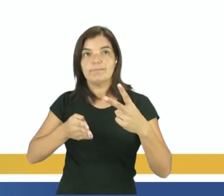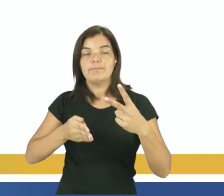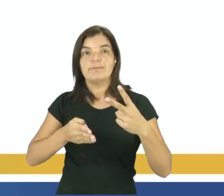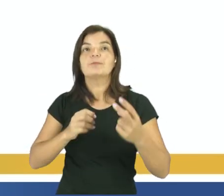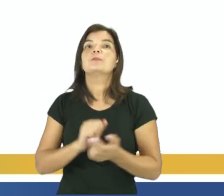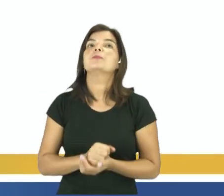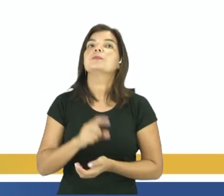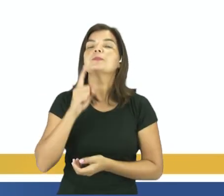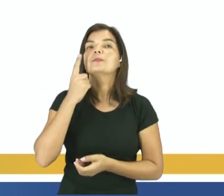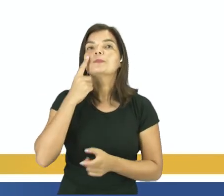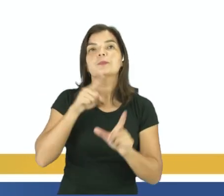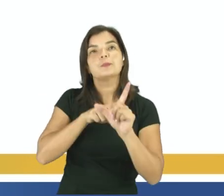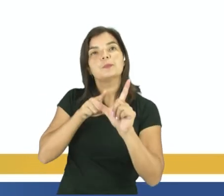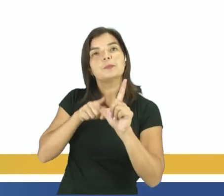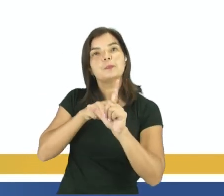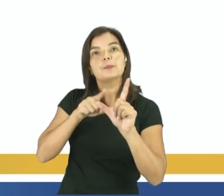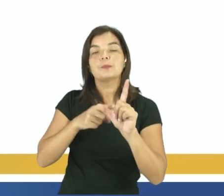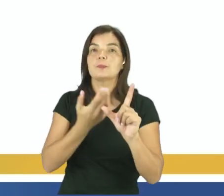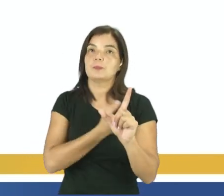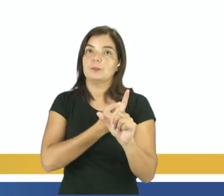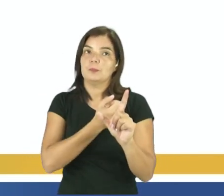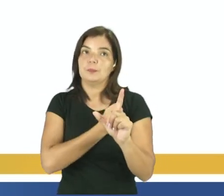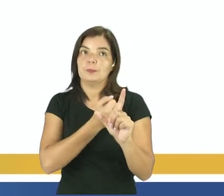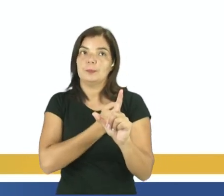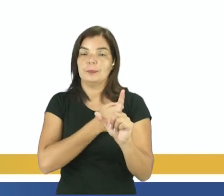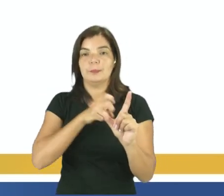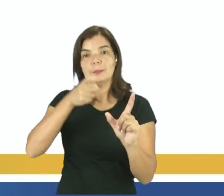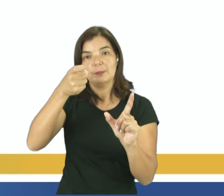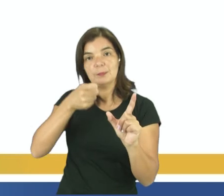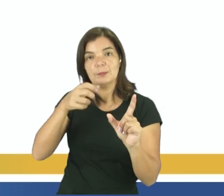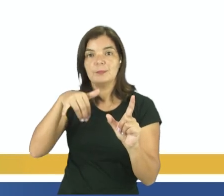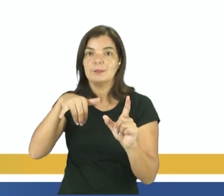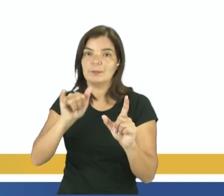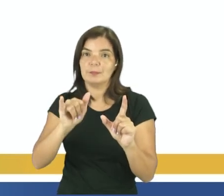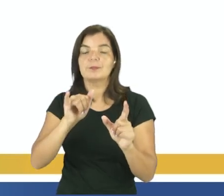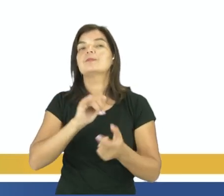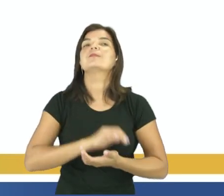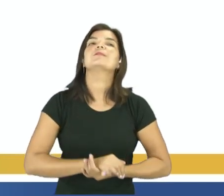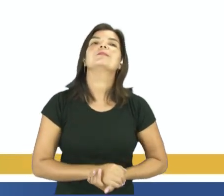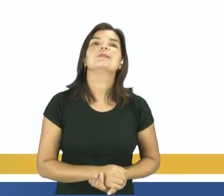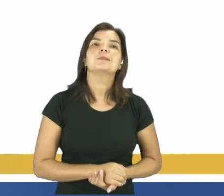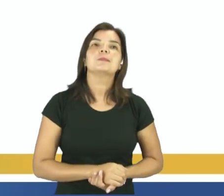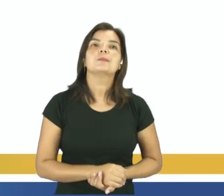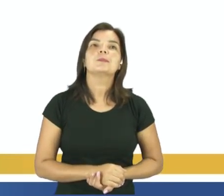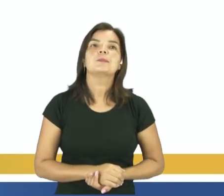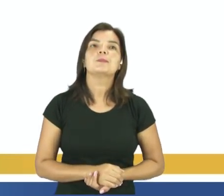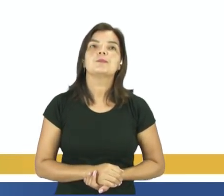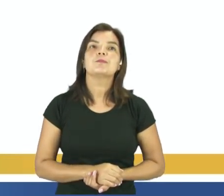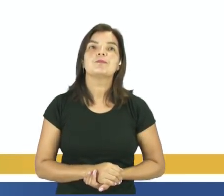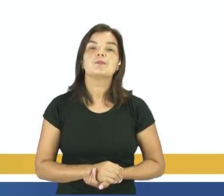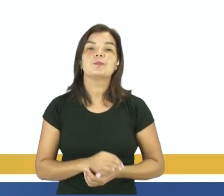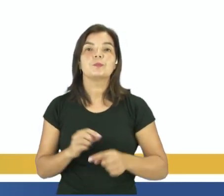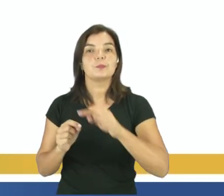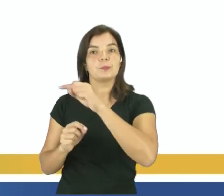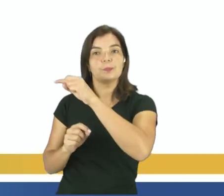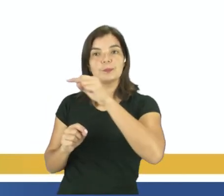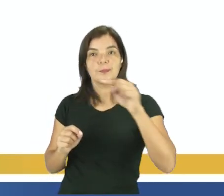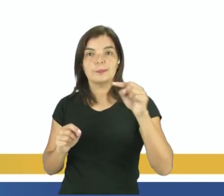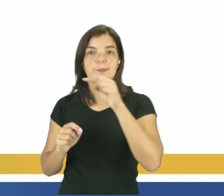paralelas entre si. Determine em graus os valores dos ângulos marcados com X e Y. Então, aqui eu tenho,